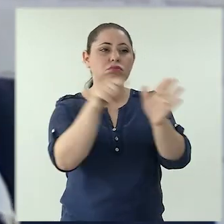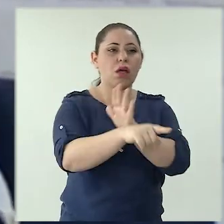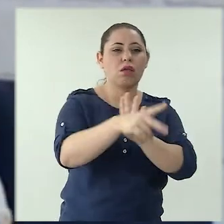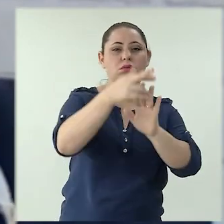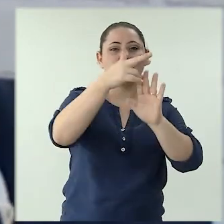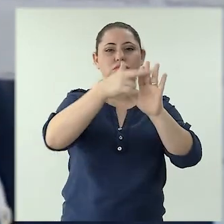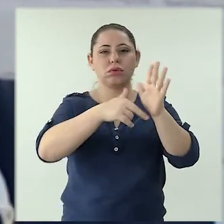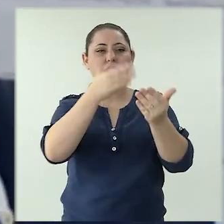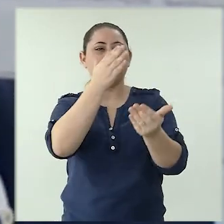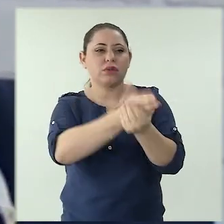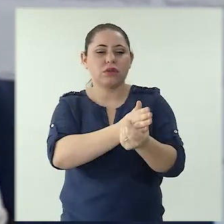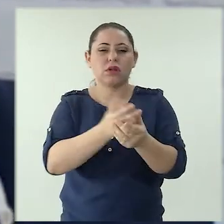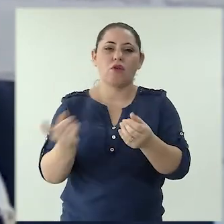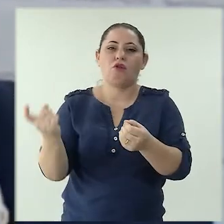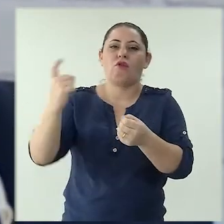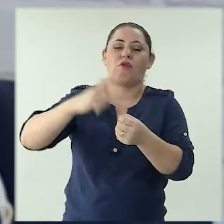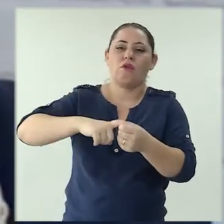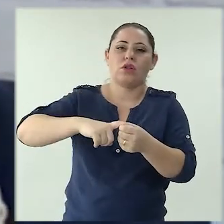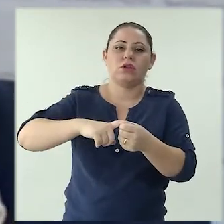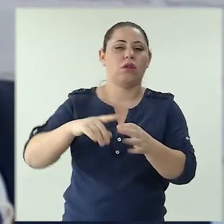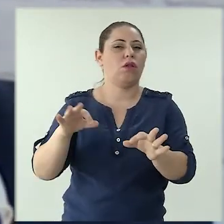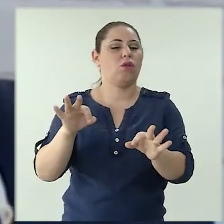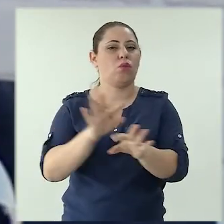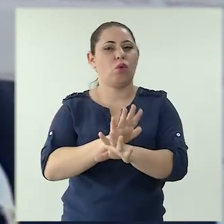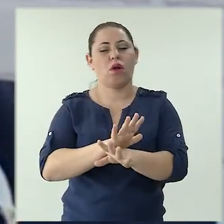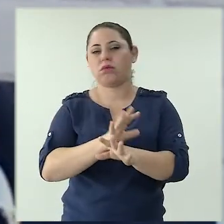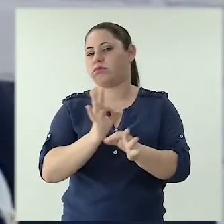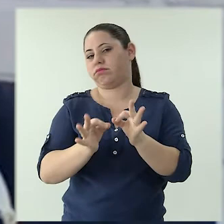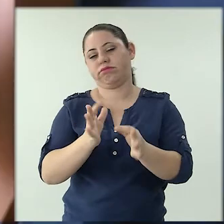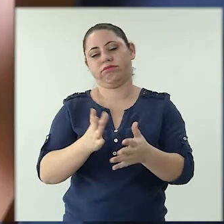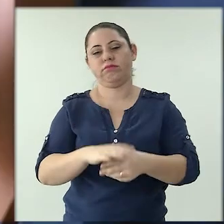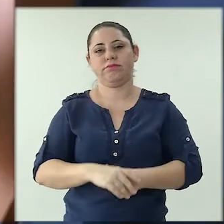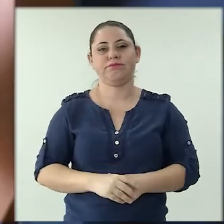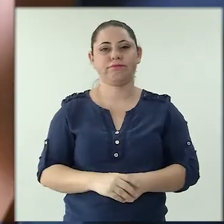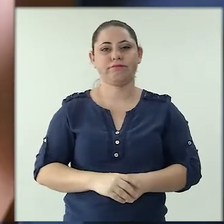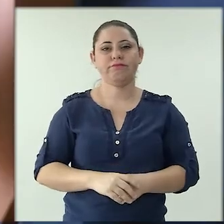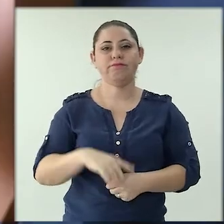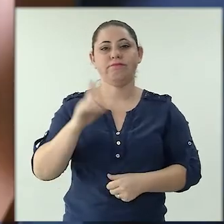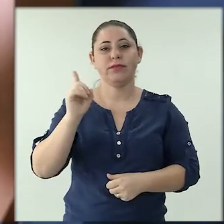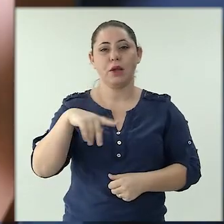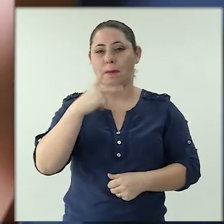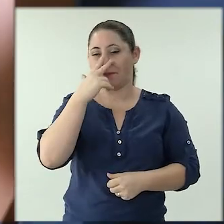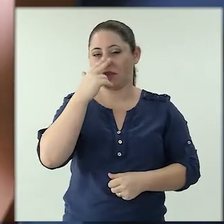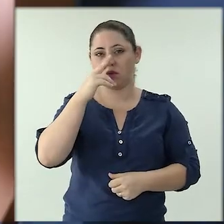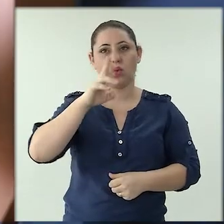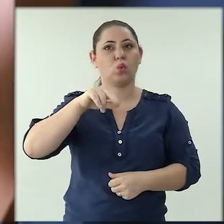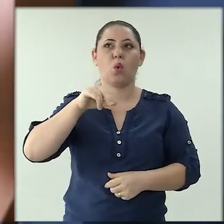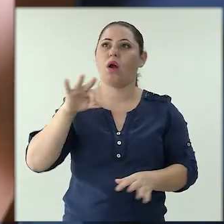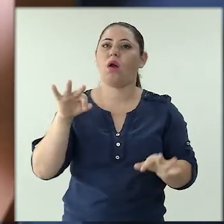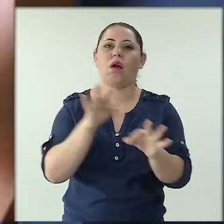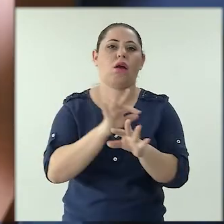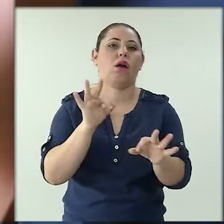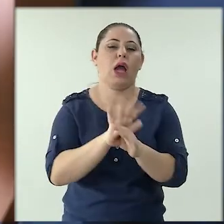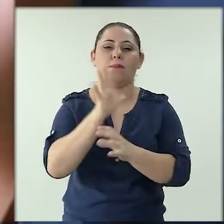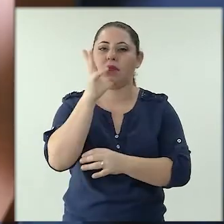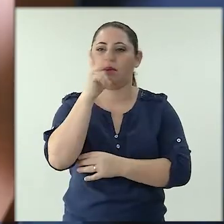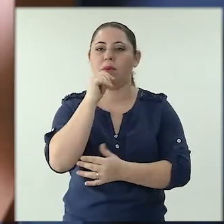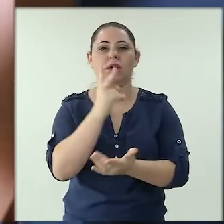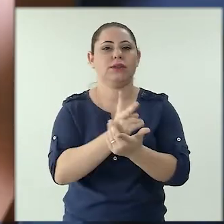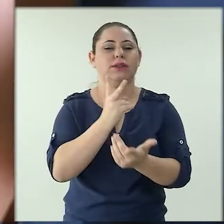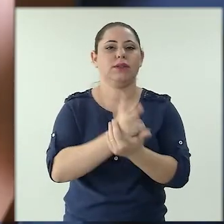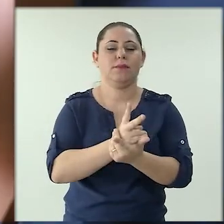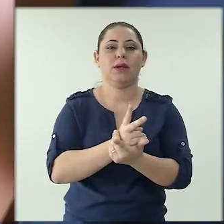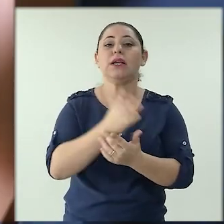infinitos aí que parece que não acabam dentro do judiciário. Essa questão de parece que não acaba, a gente sabe o